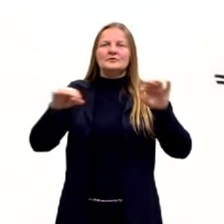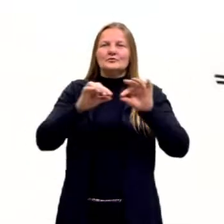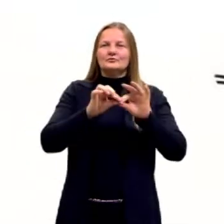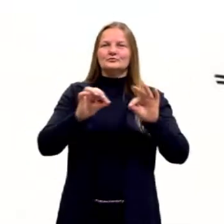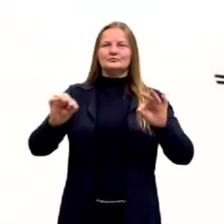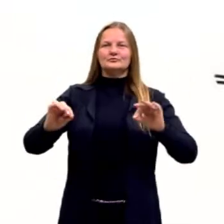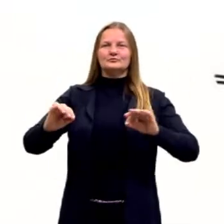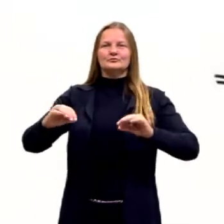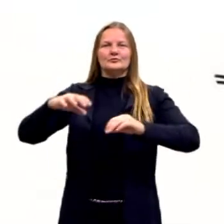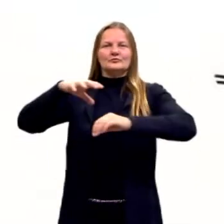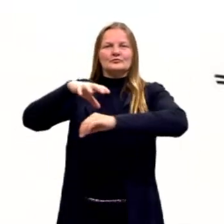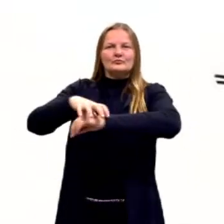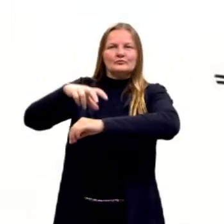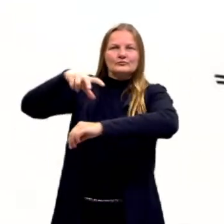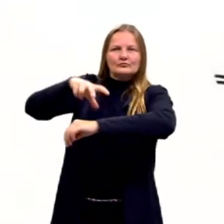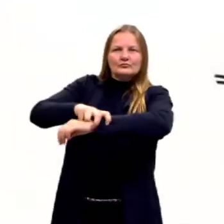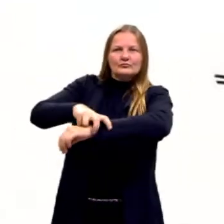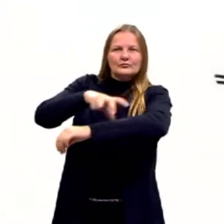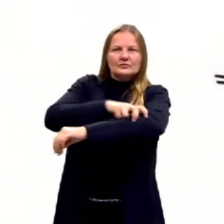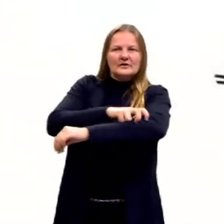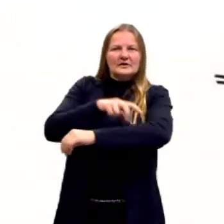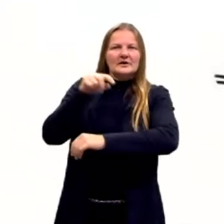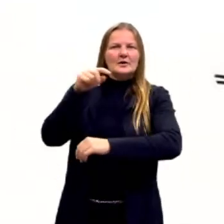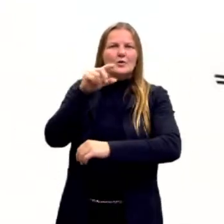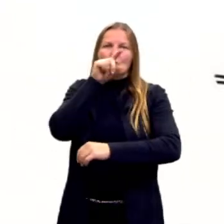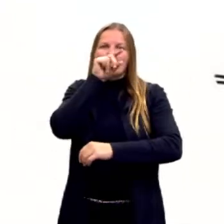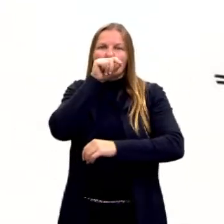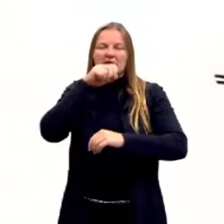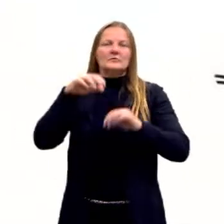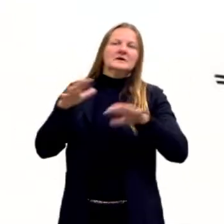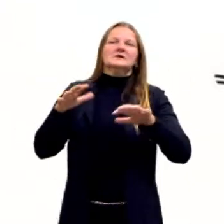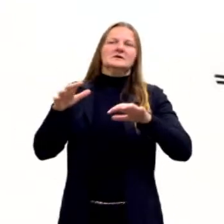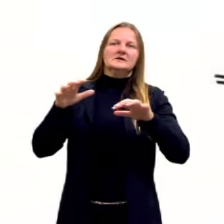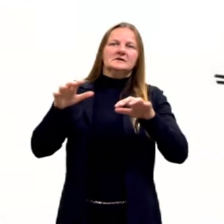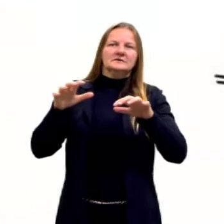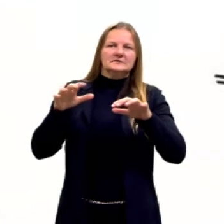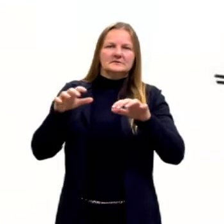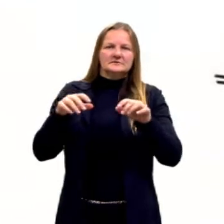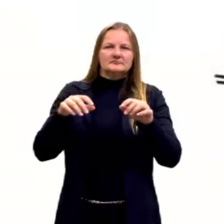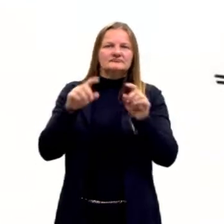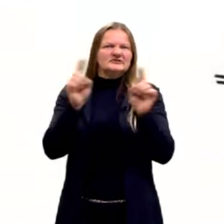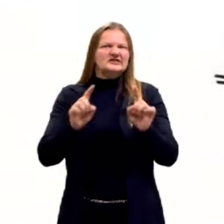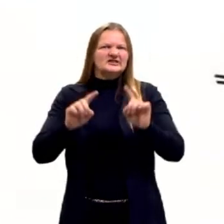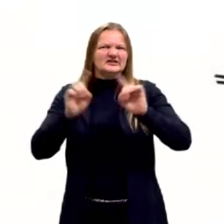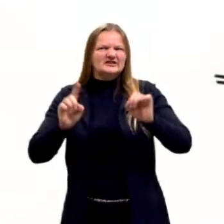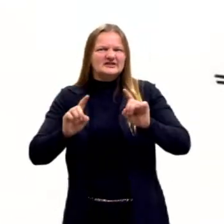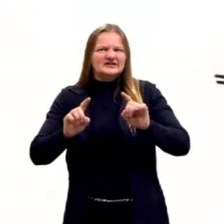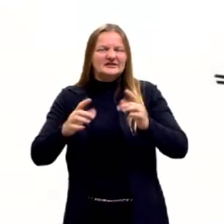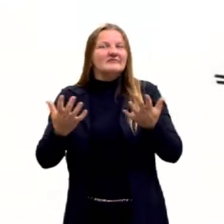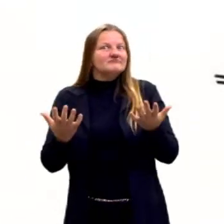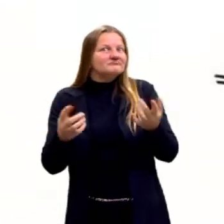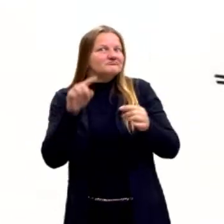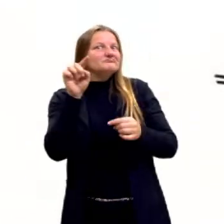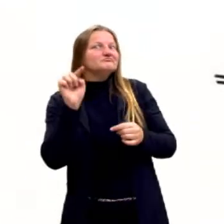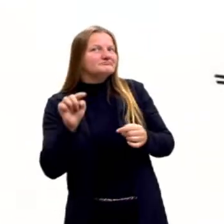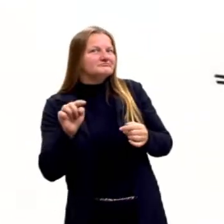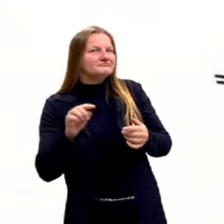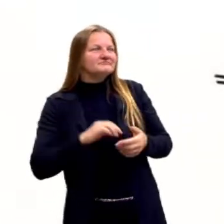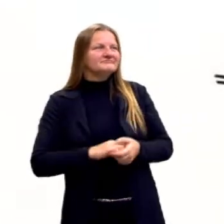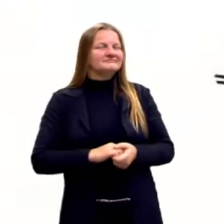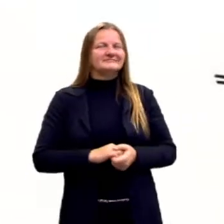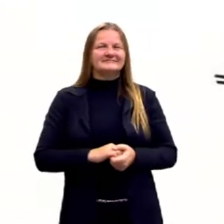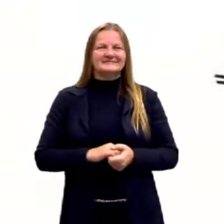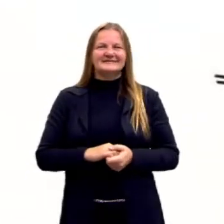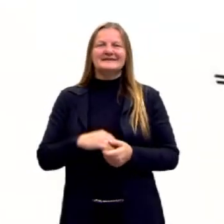cerca elétrica ele será ele eletrocutado né que que acontece então com